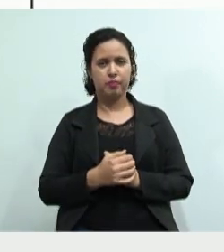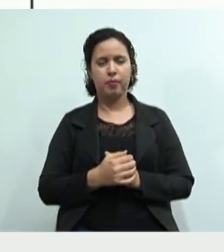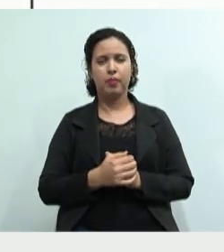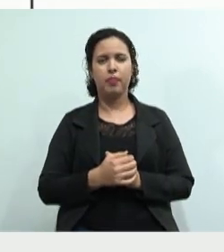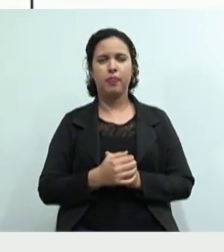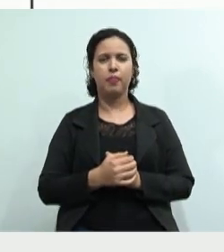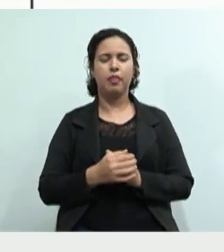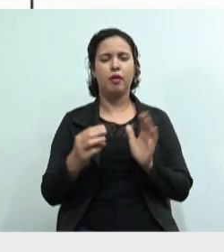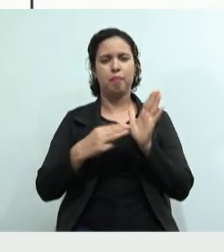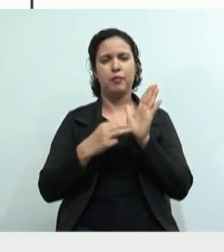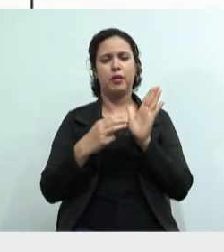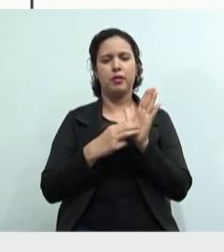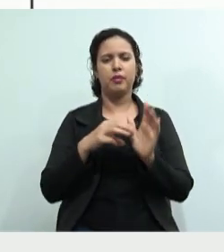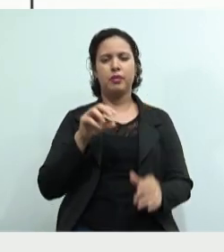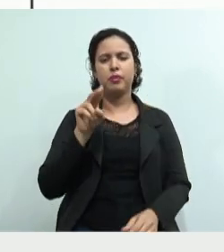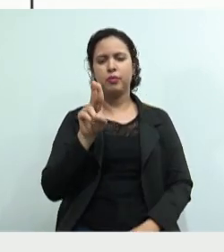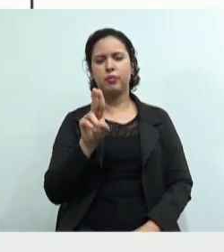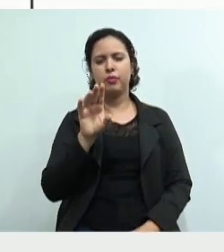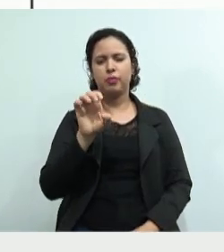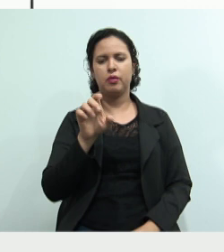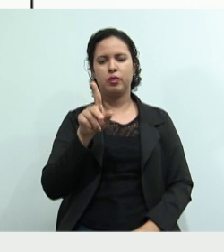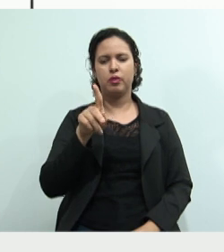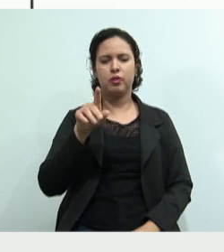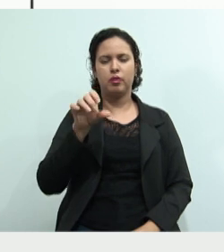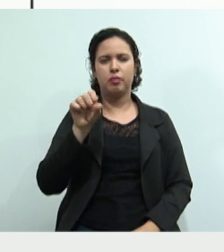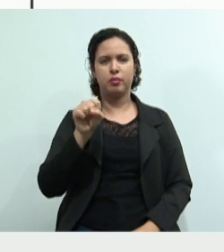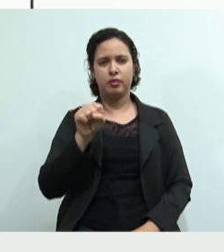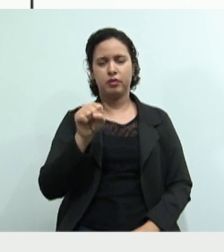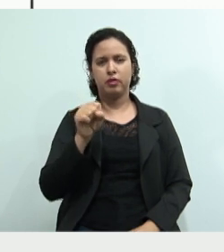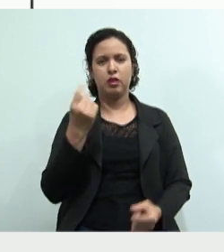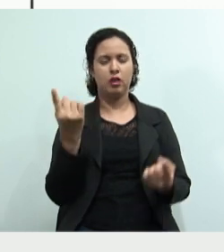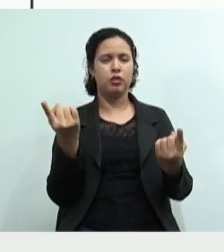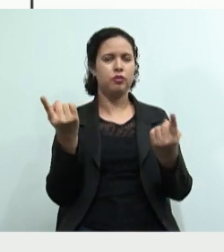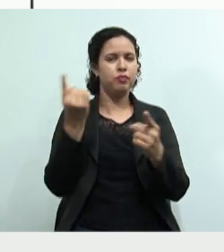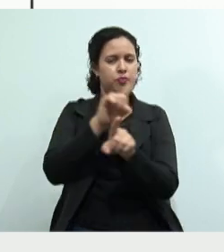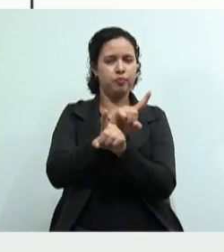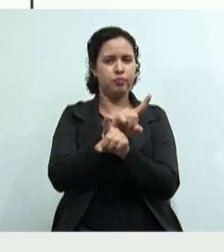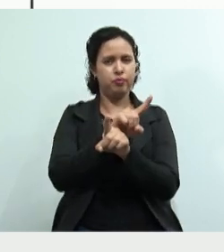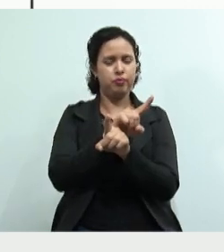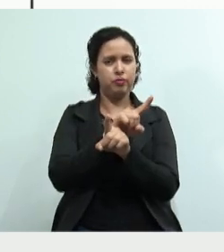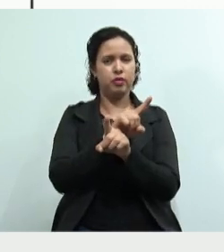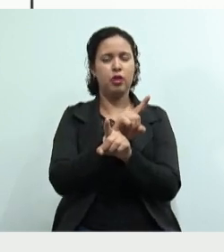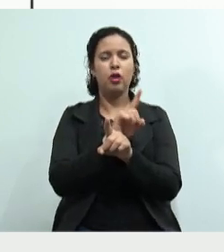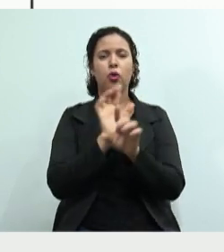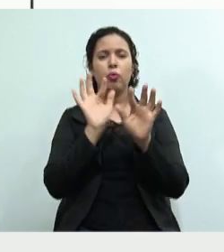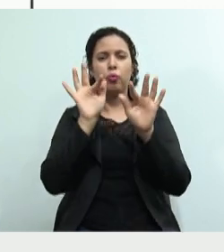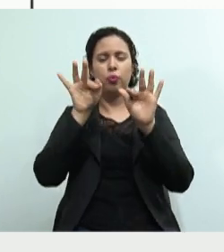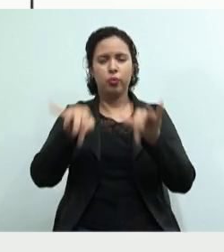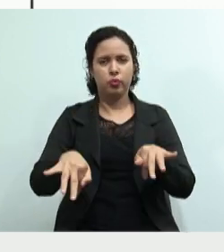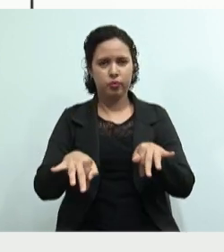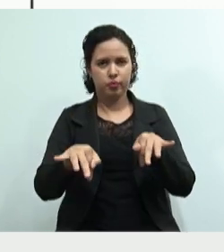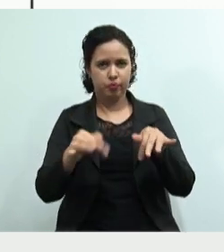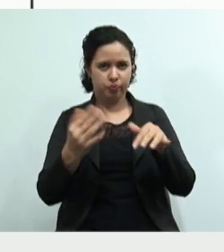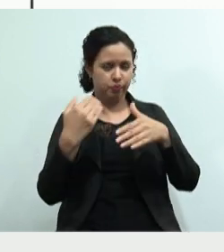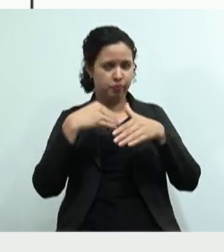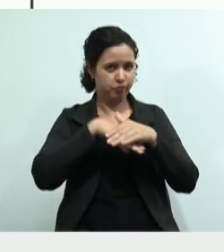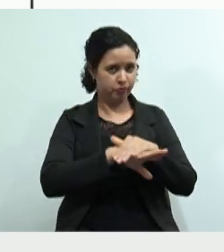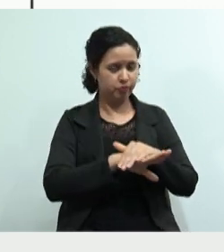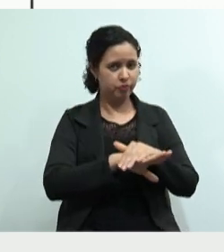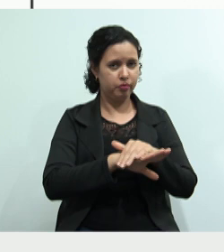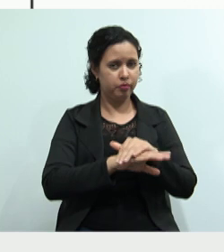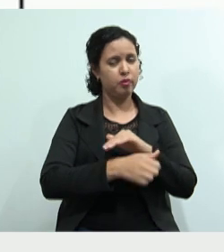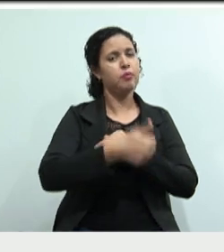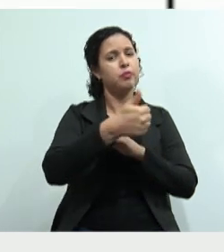UEPS. O método UEPS é inverso ao método PEPS. Último a entrar, primeiro a sair. Em